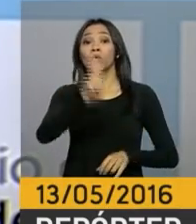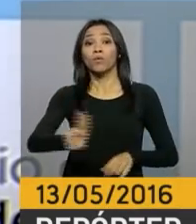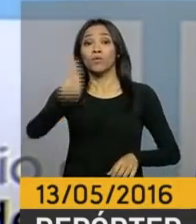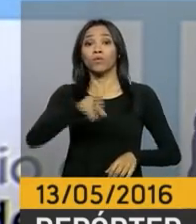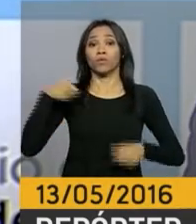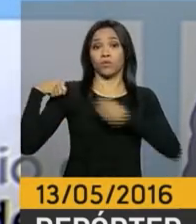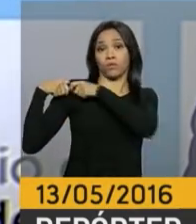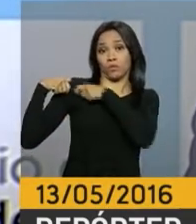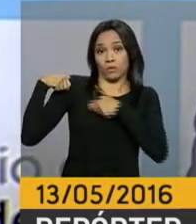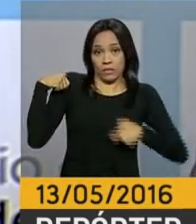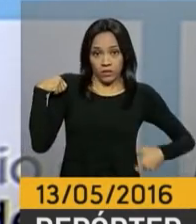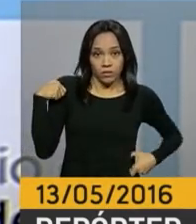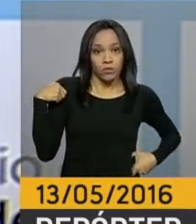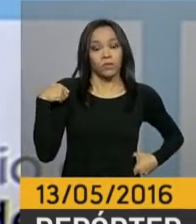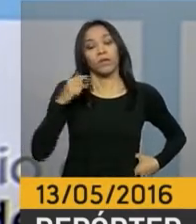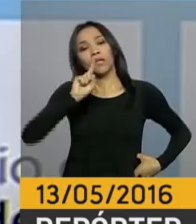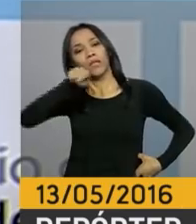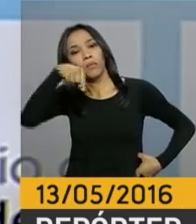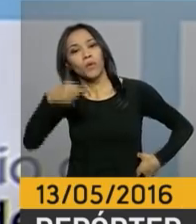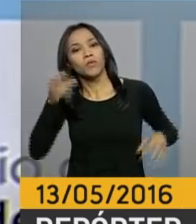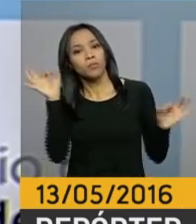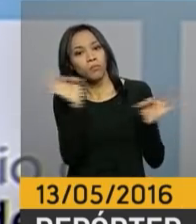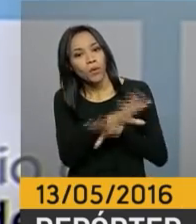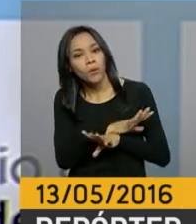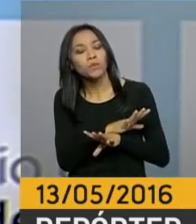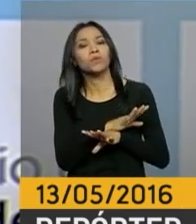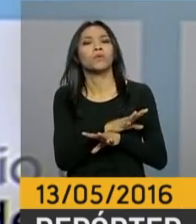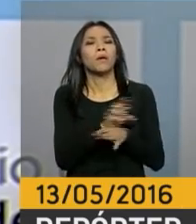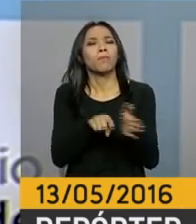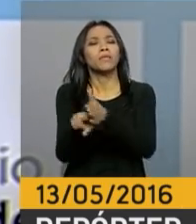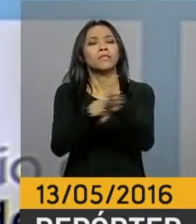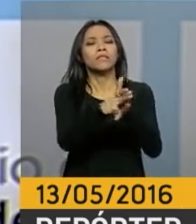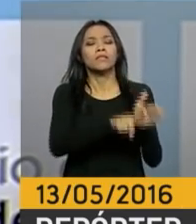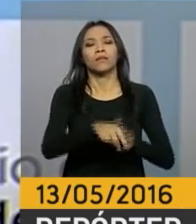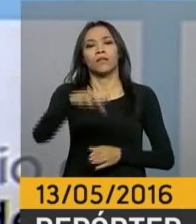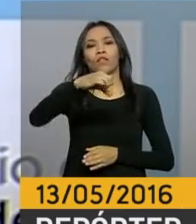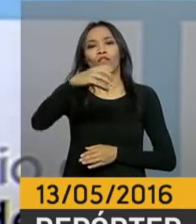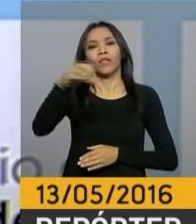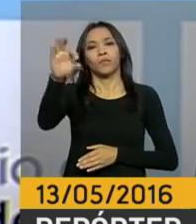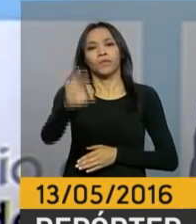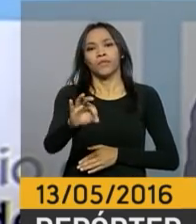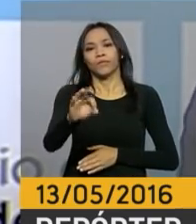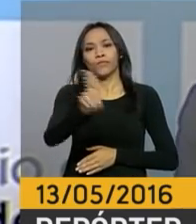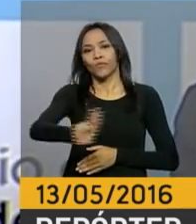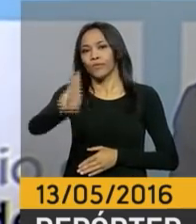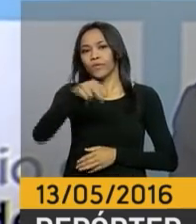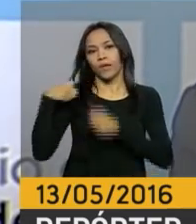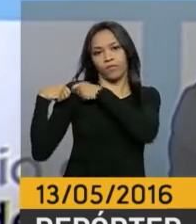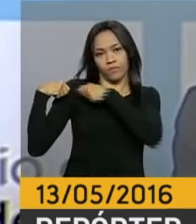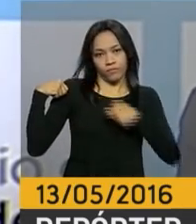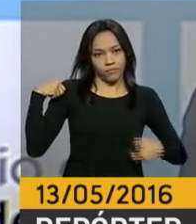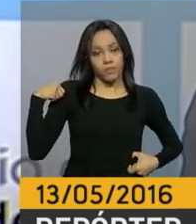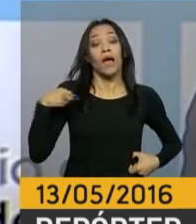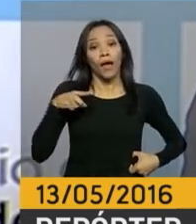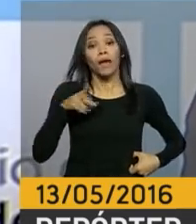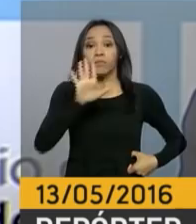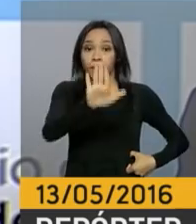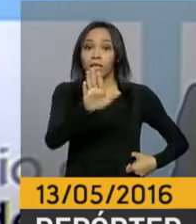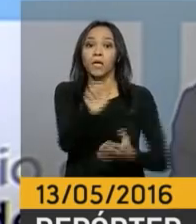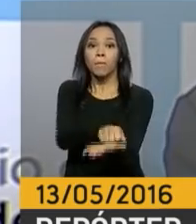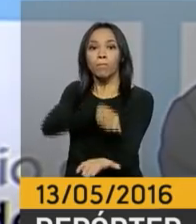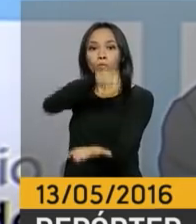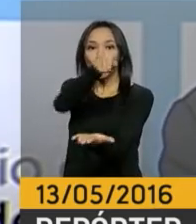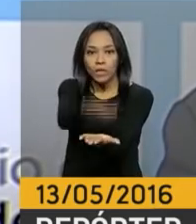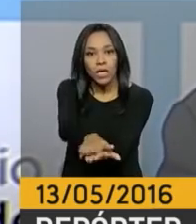terminava as campanhas pesquisa 90% não usa o cino de segurança depois que implementou multa para quem US sío de segurança agora